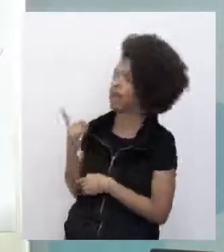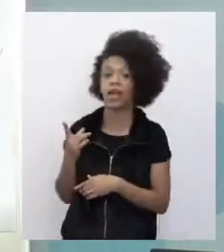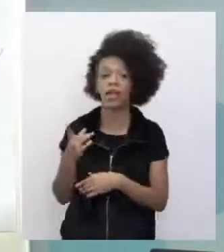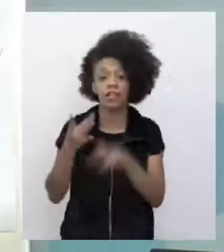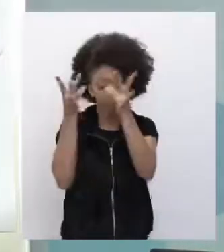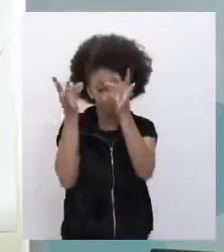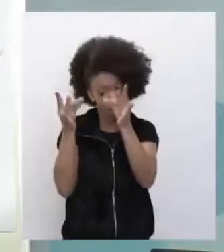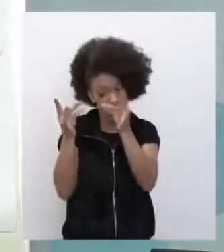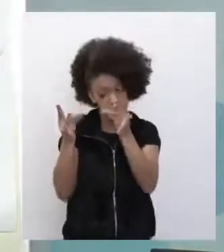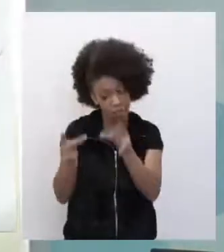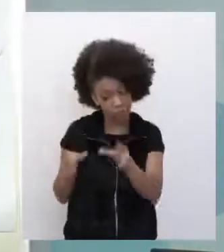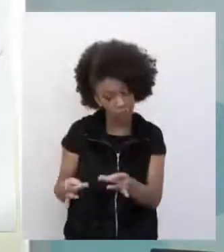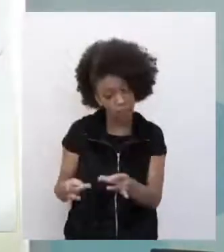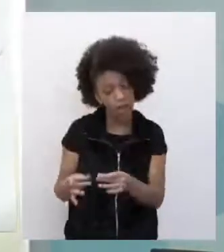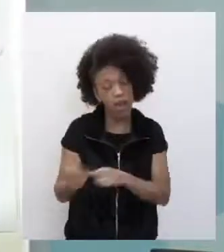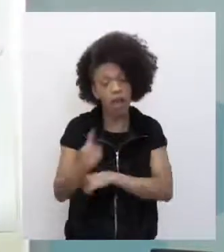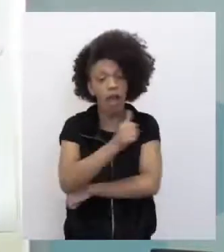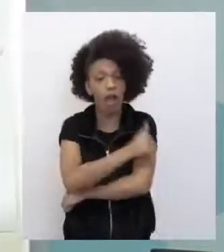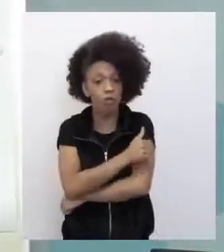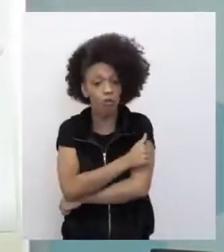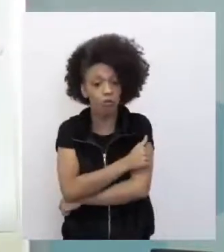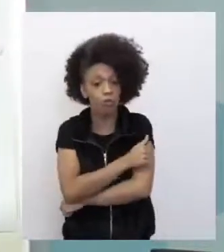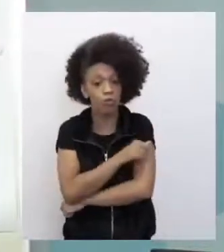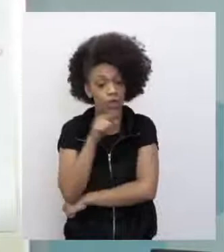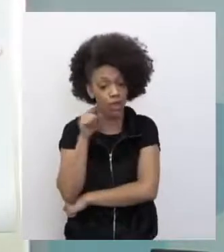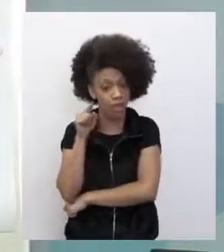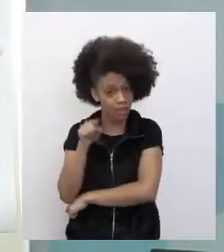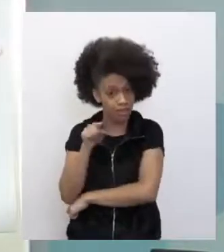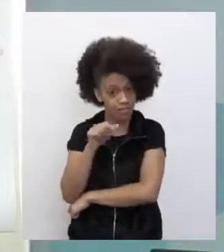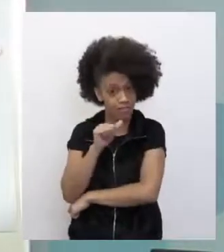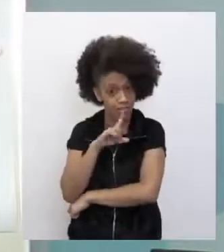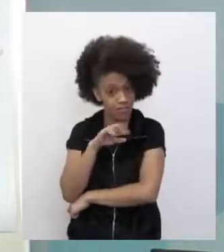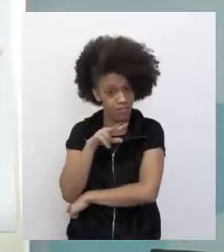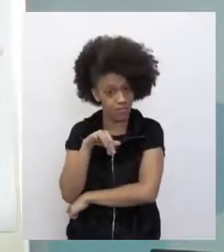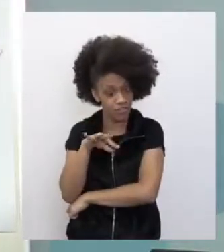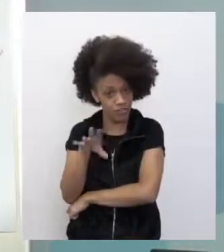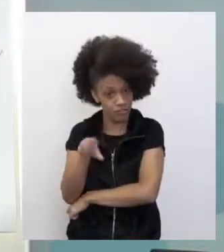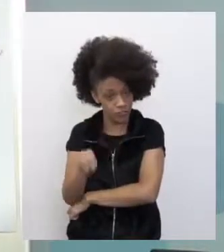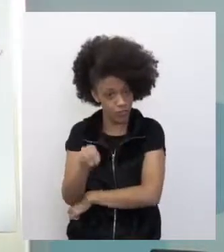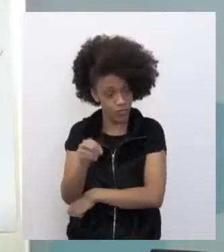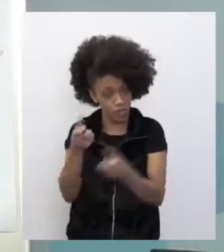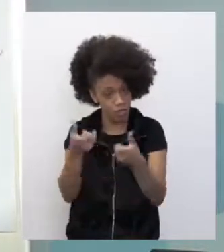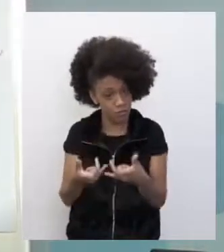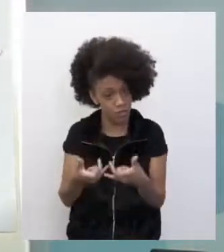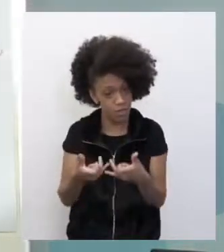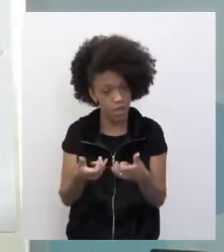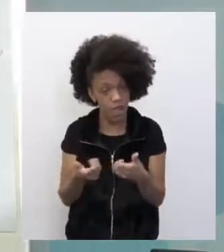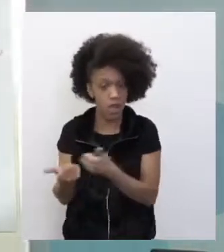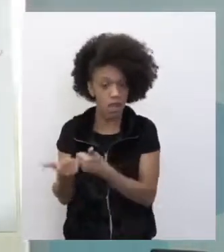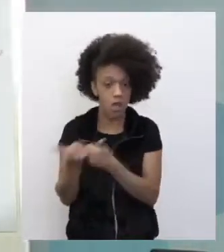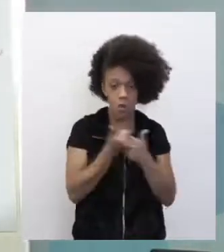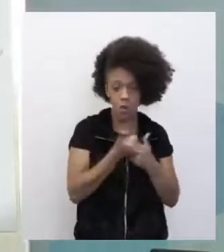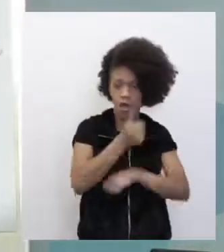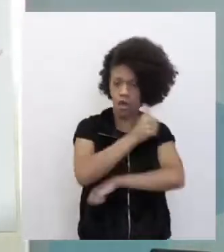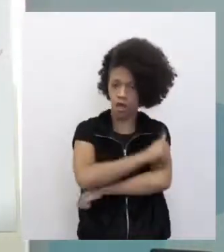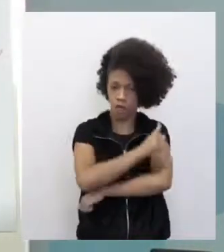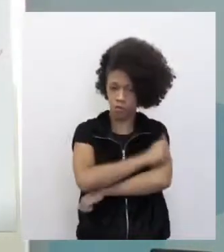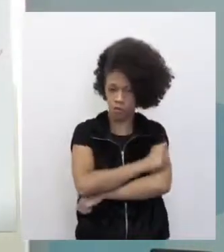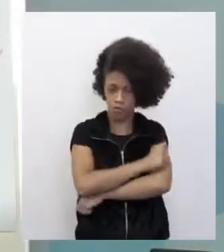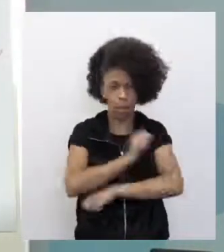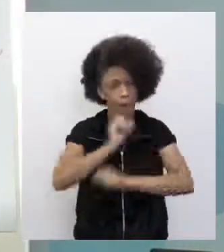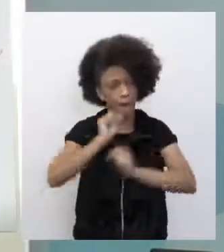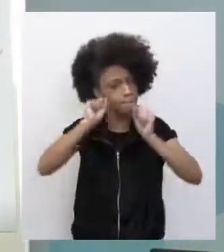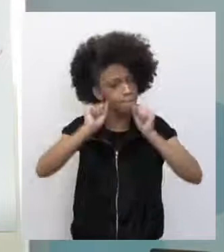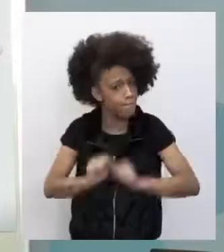o substantivo alunos. Esse adjetivo aqui, utilizado para o substantivo alunos, eu